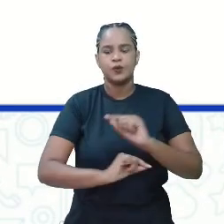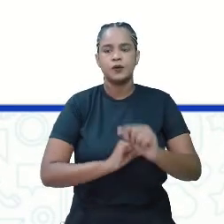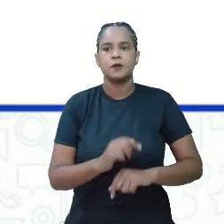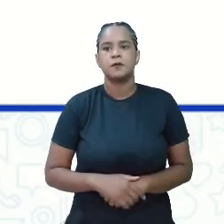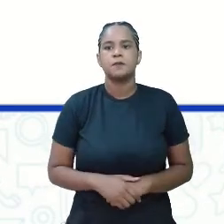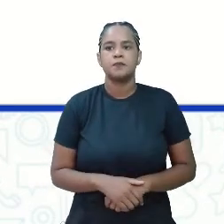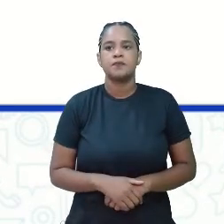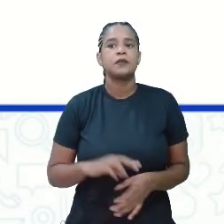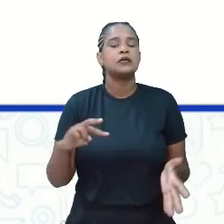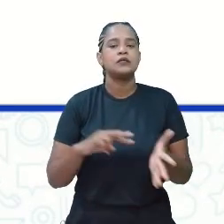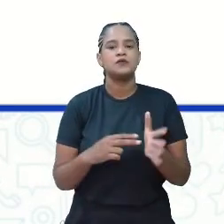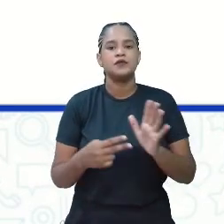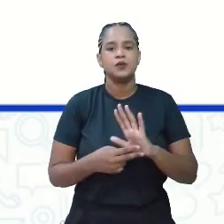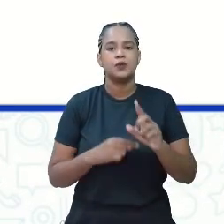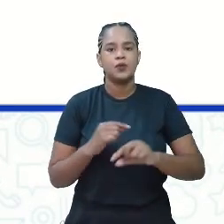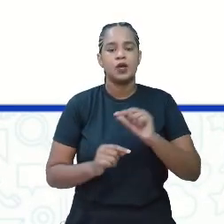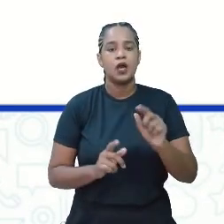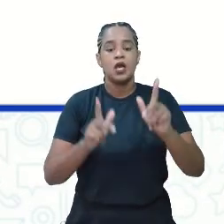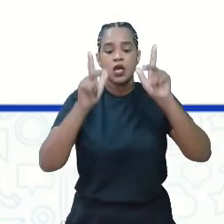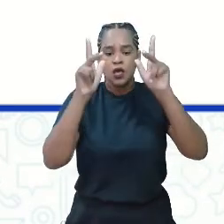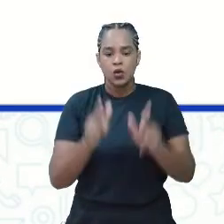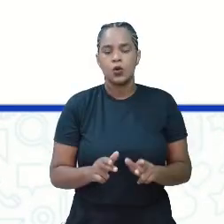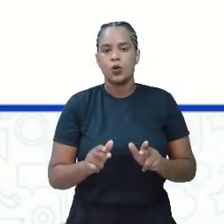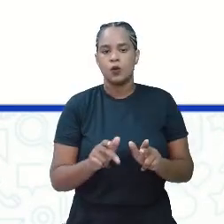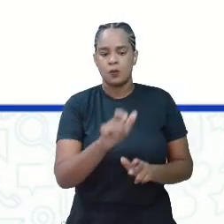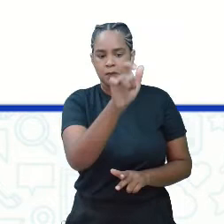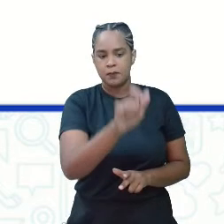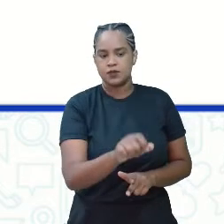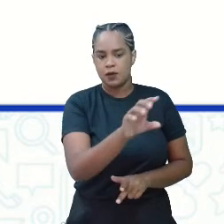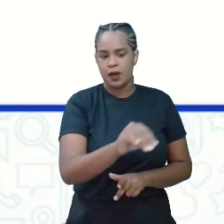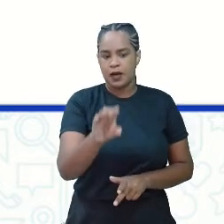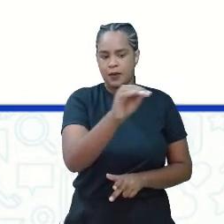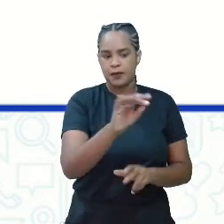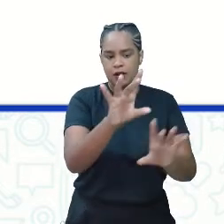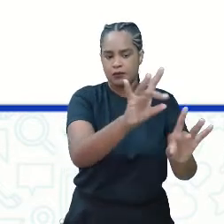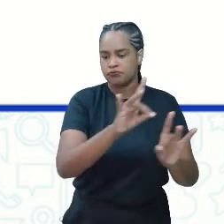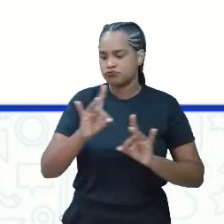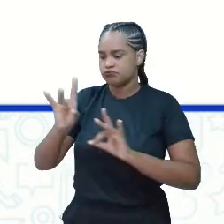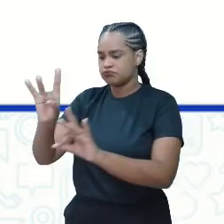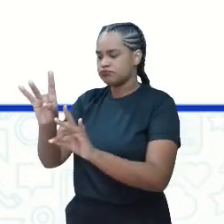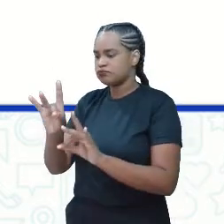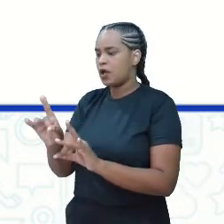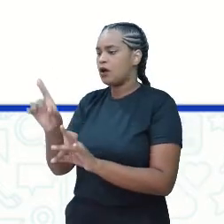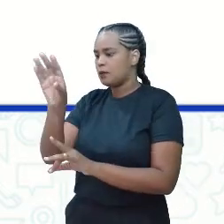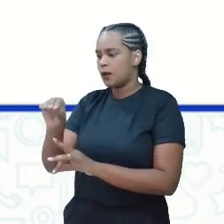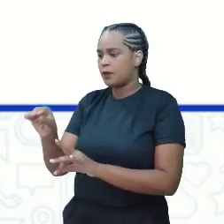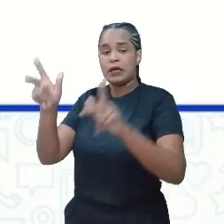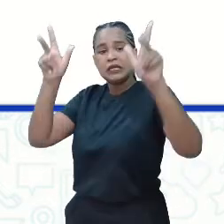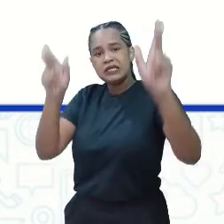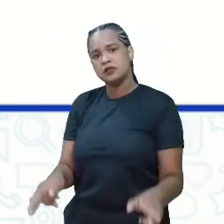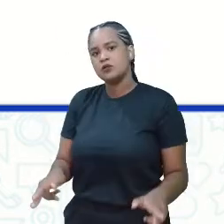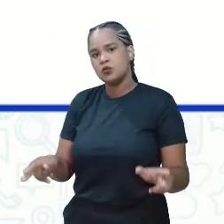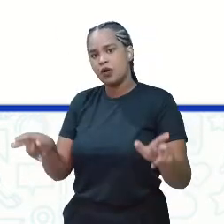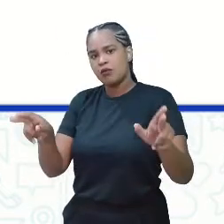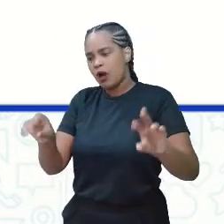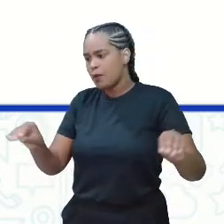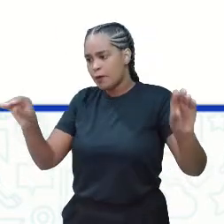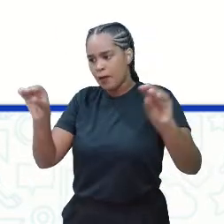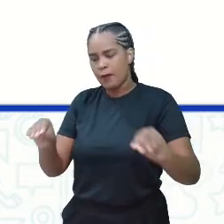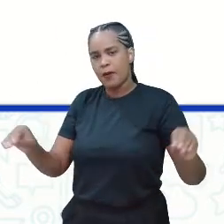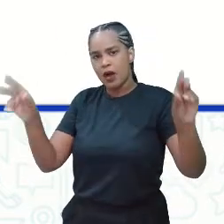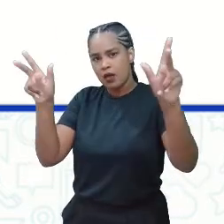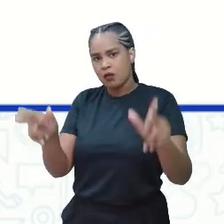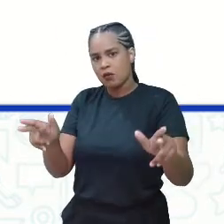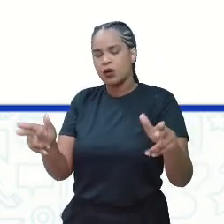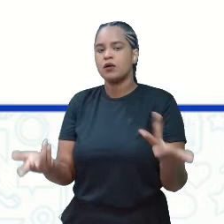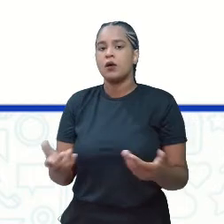reprodução fidedigna da fala do entrevistado. As falas são transcritas de forma a apresentar as emoções